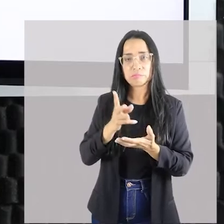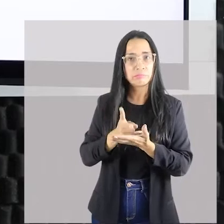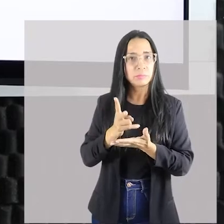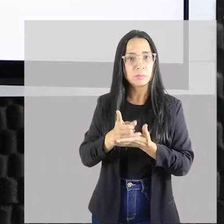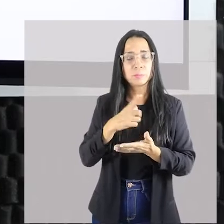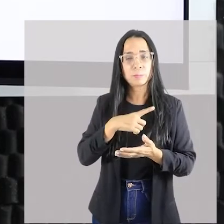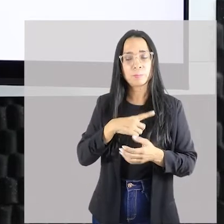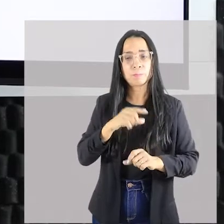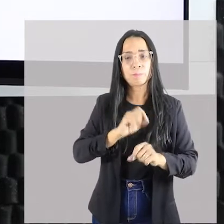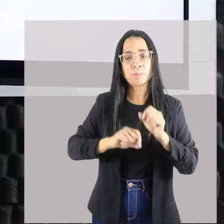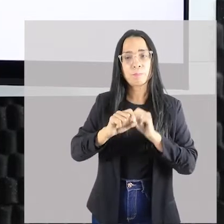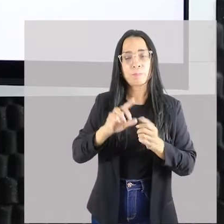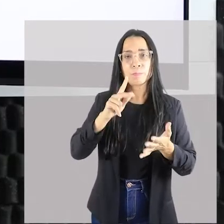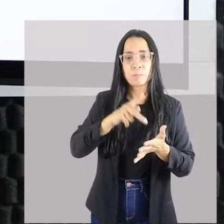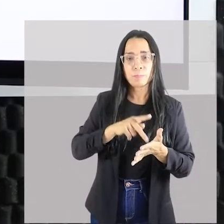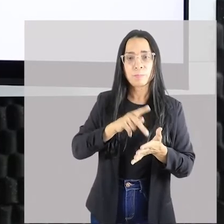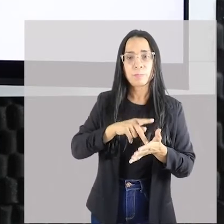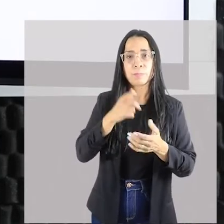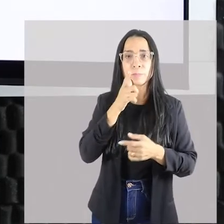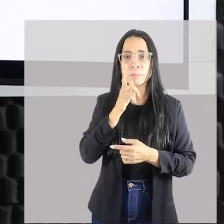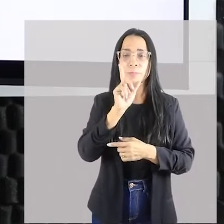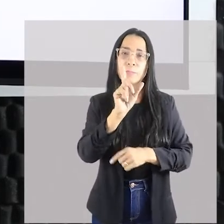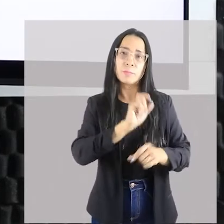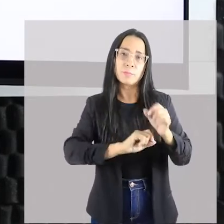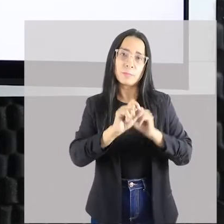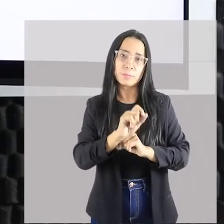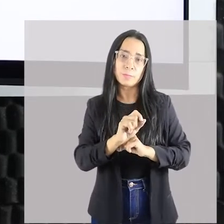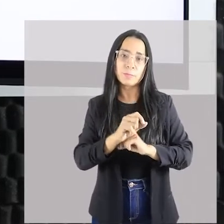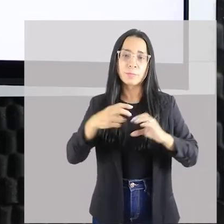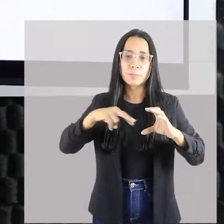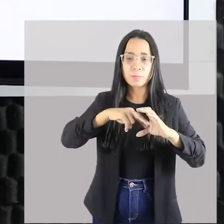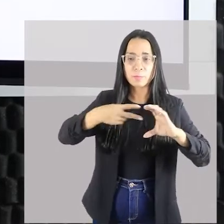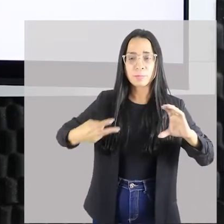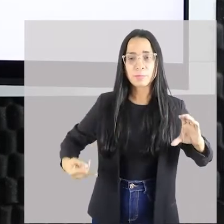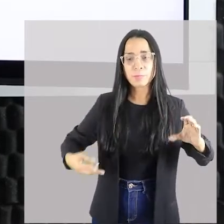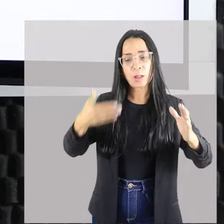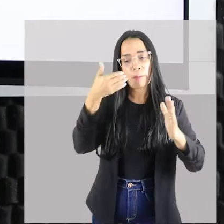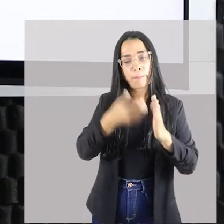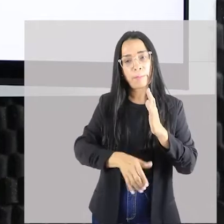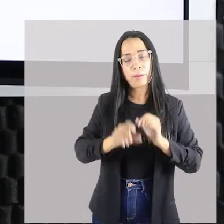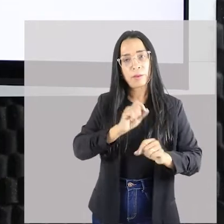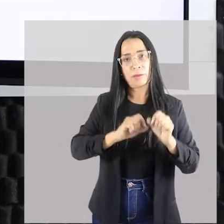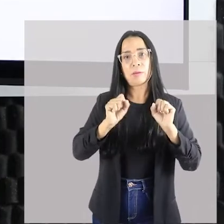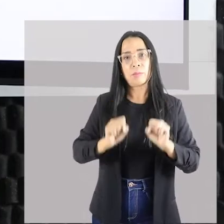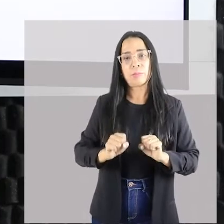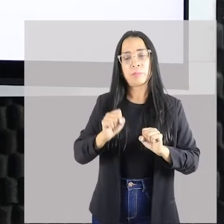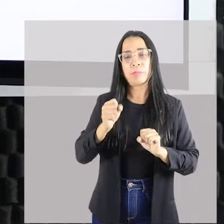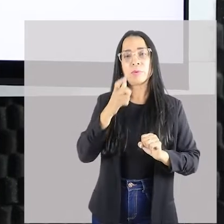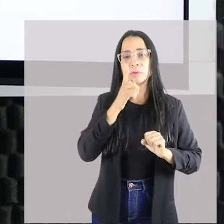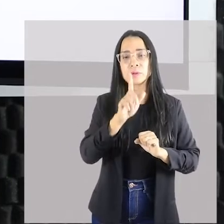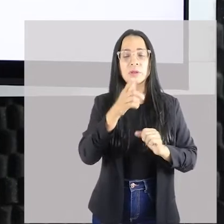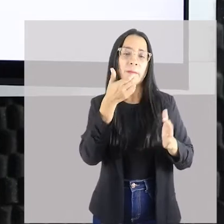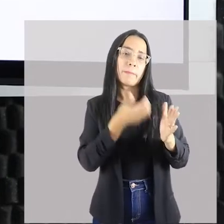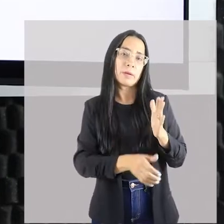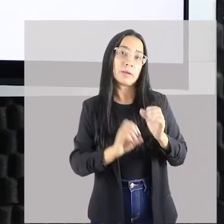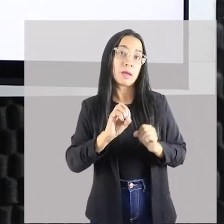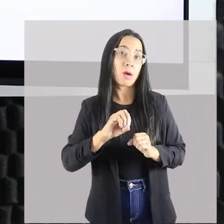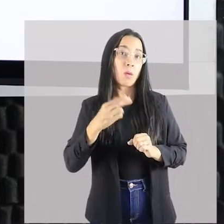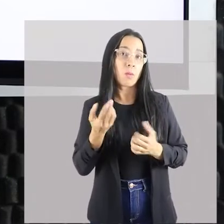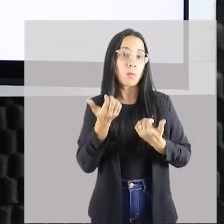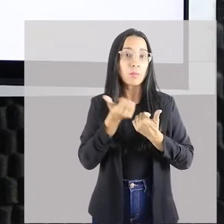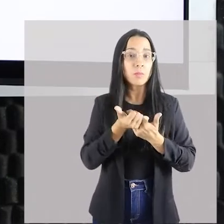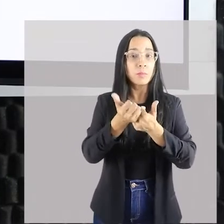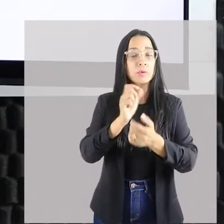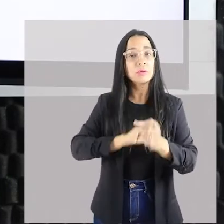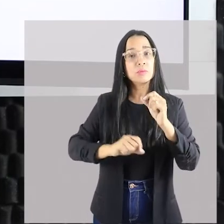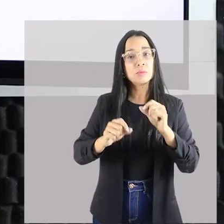gente vai ter, né, de fato, esse ganho, né, de um cromossomo ou perda. Você pode ganhar, perder ou substituir,